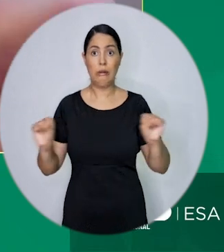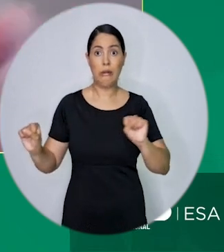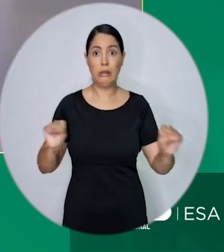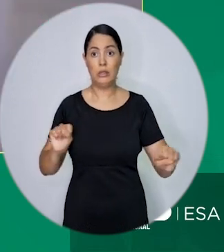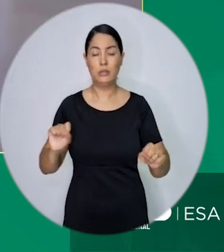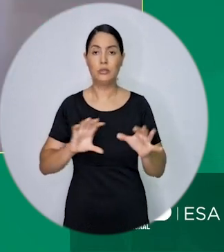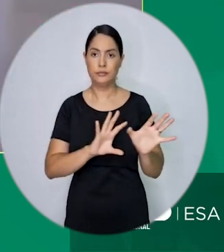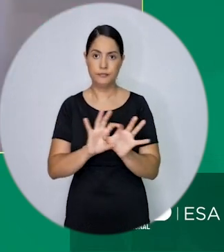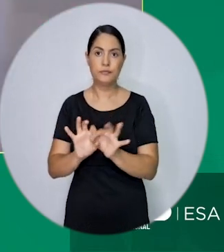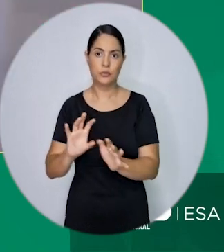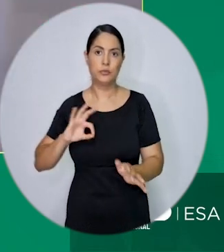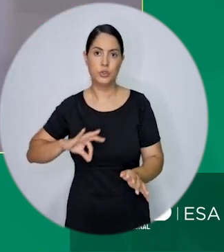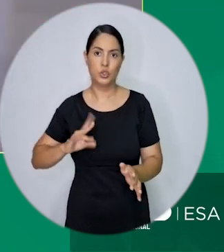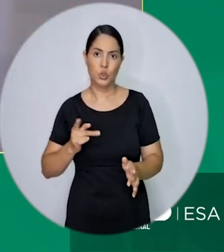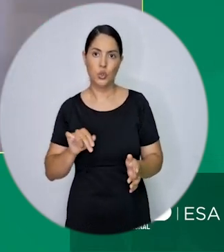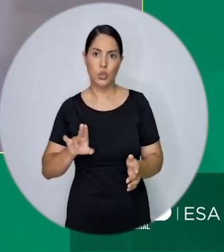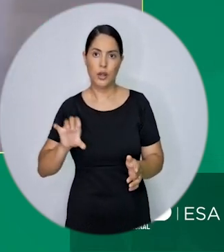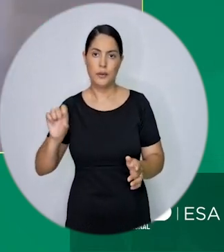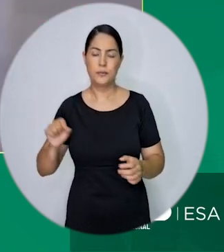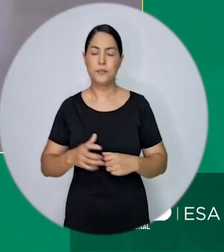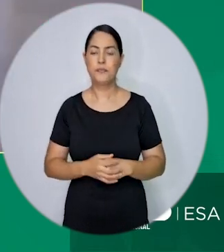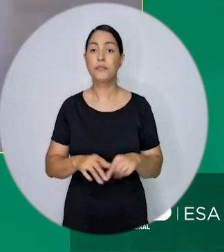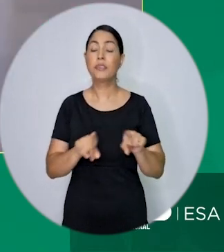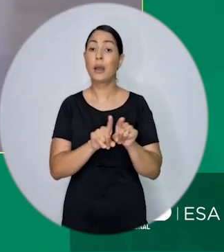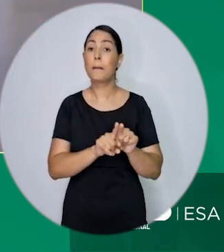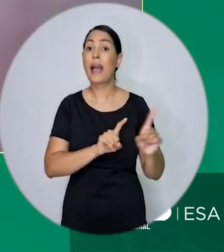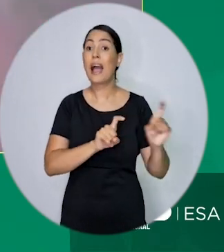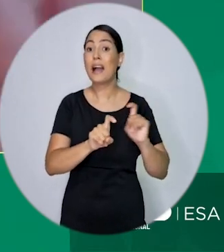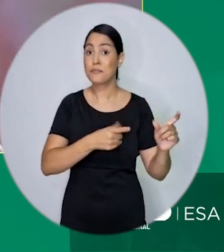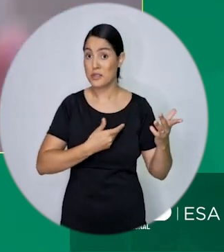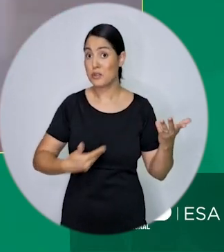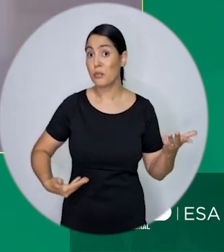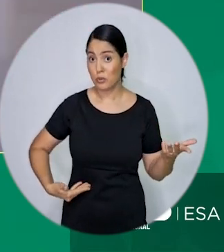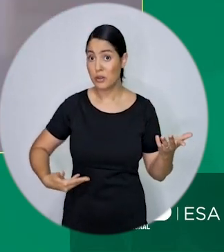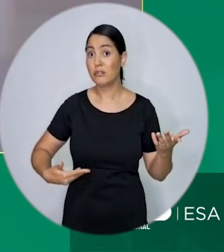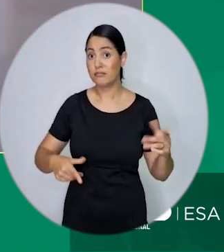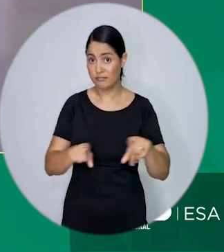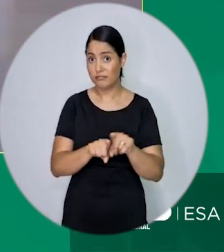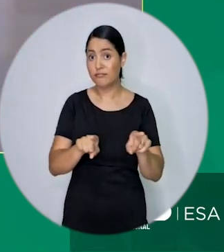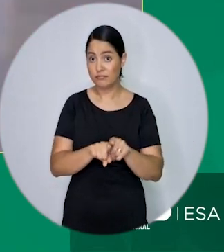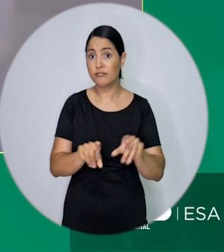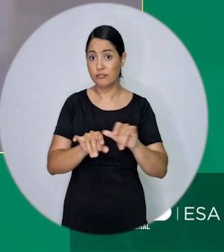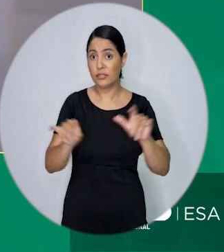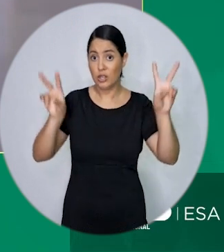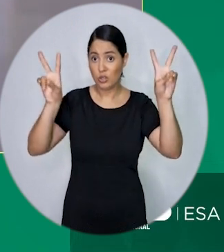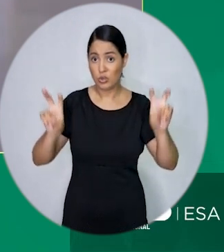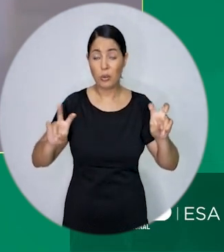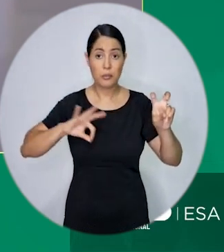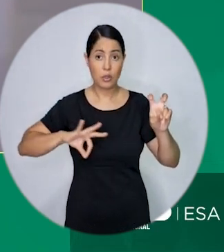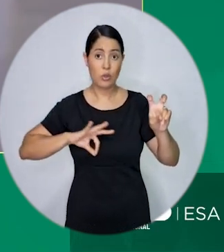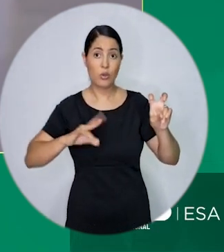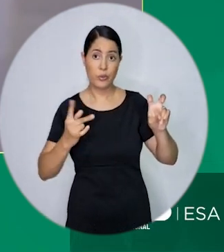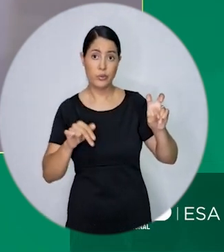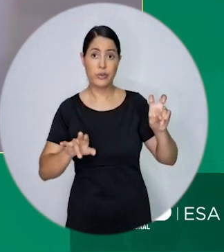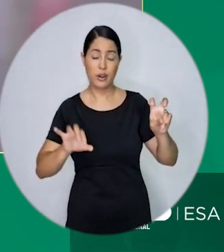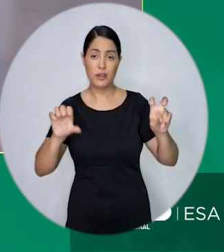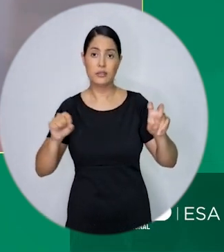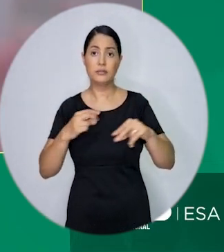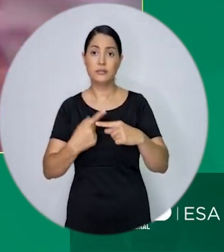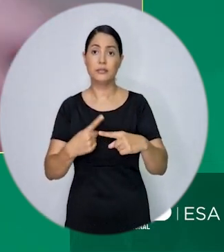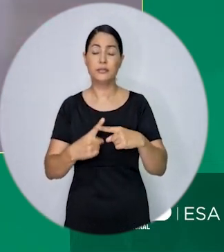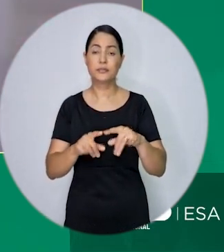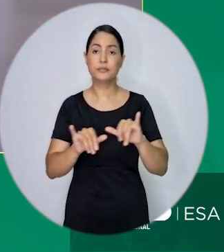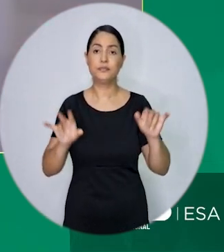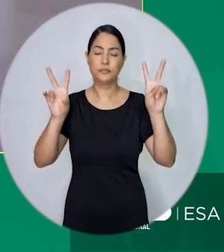honorários advocatícios. Nós temos administração pública envolvida com o assunto honorários advocatícios, quando a